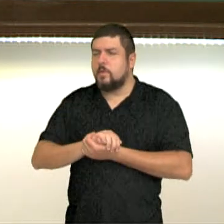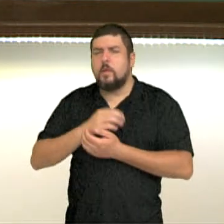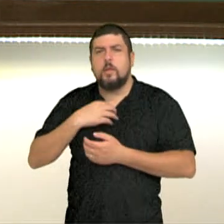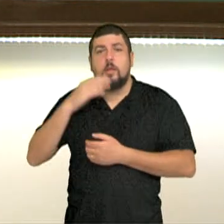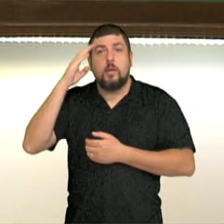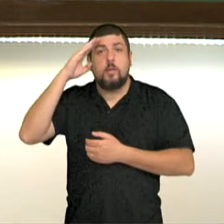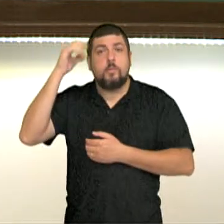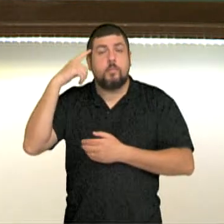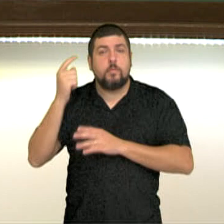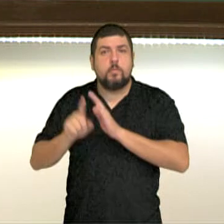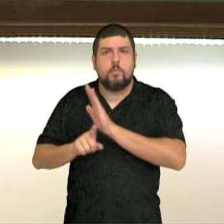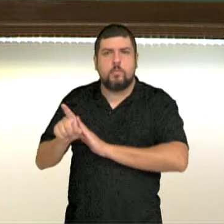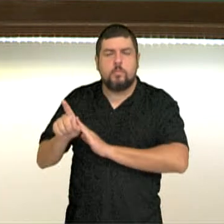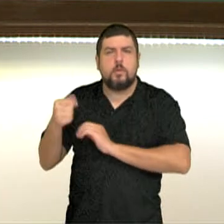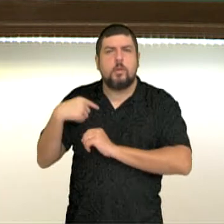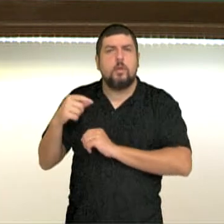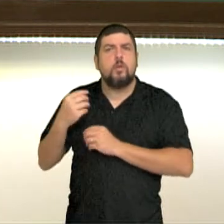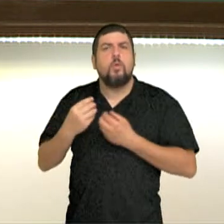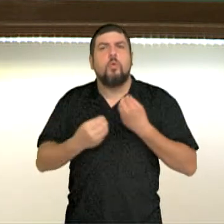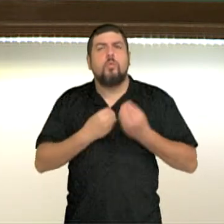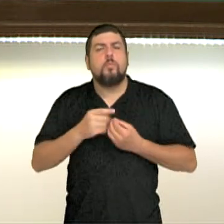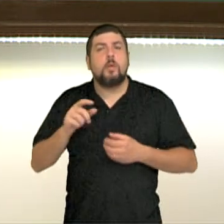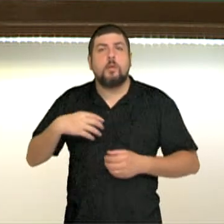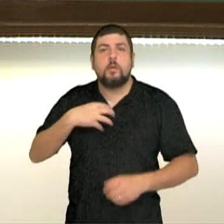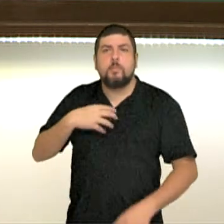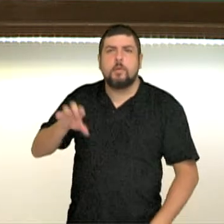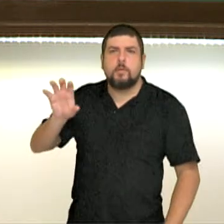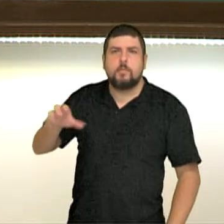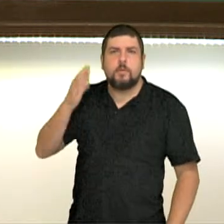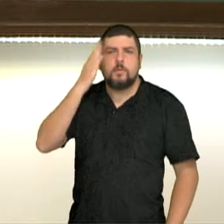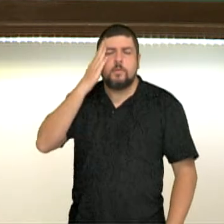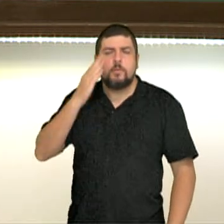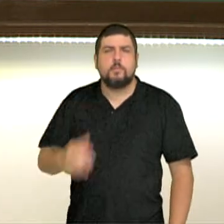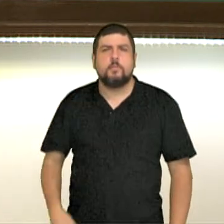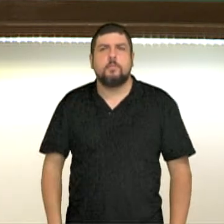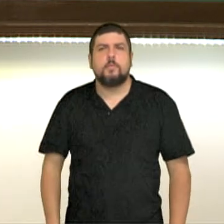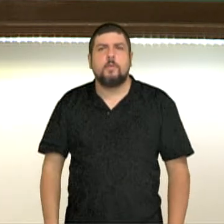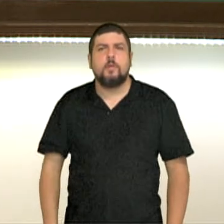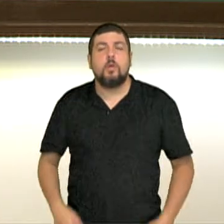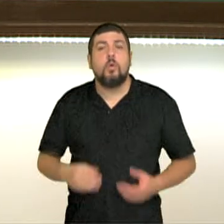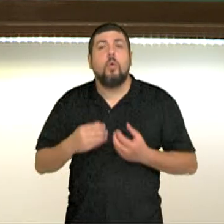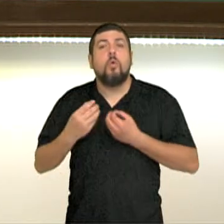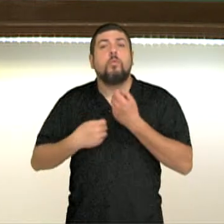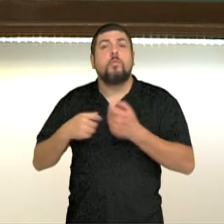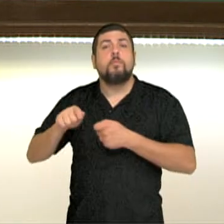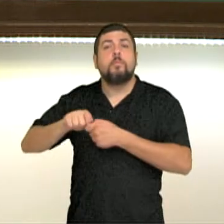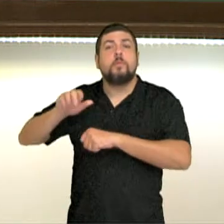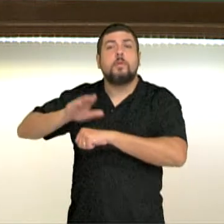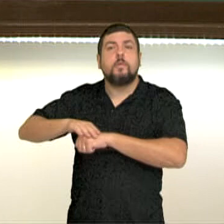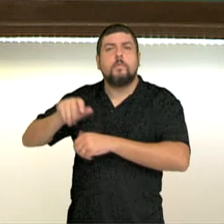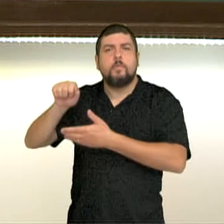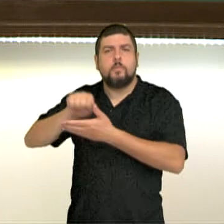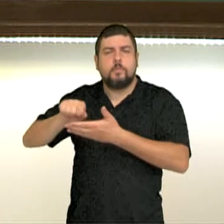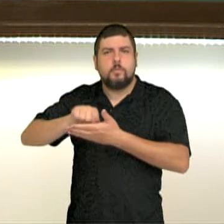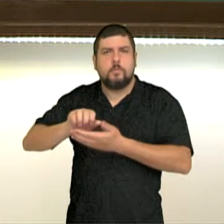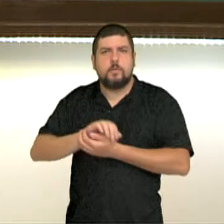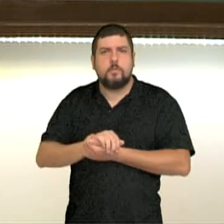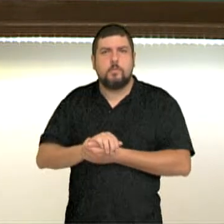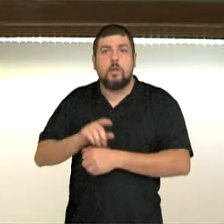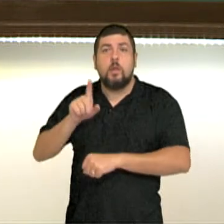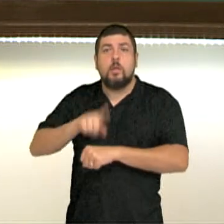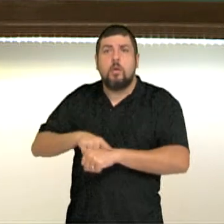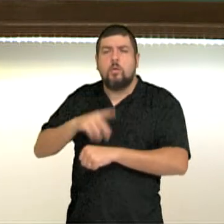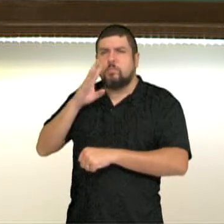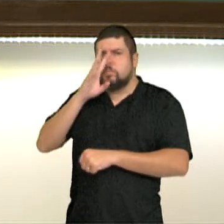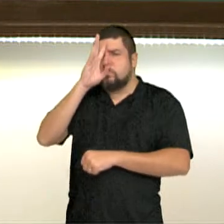principais. Ele está mostrando aqui que era isso que ele queria saber. Como que o Álvaro faz para escrever? Isso aí brota na sua